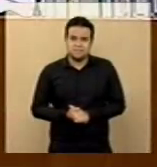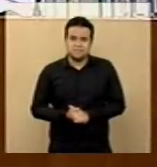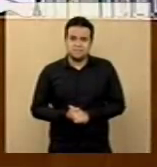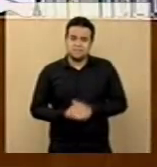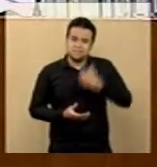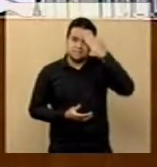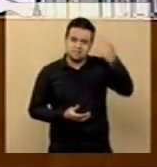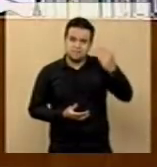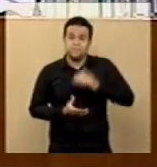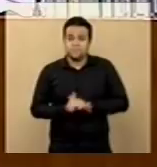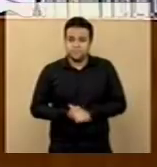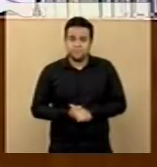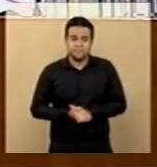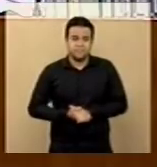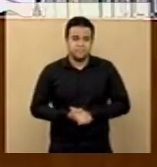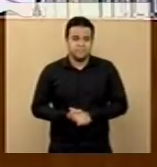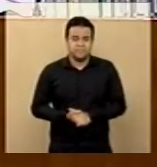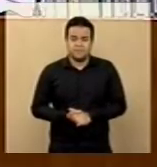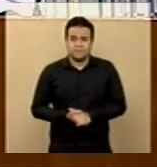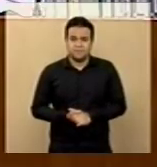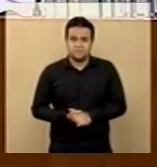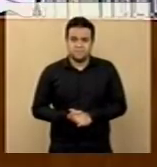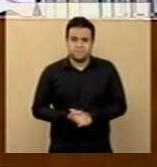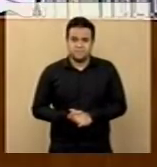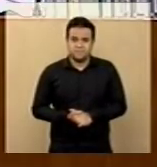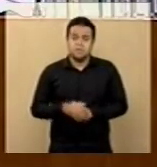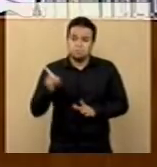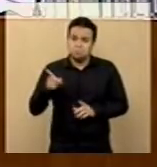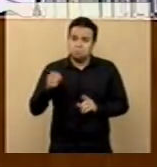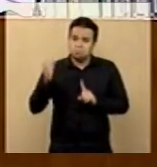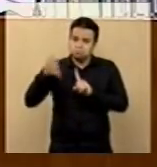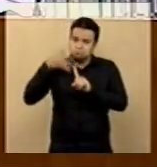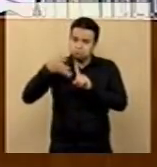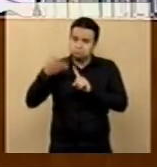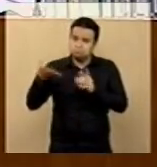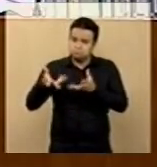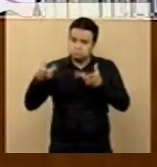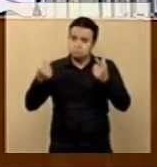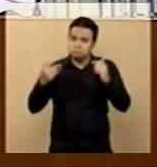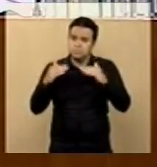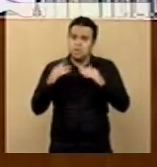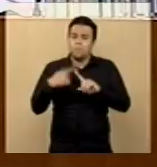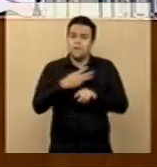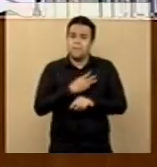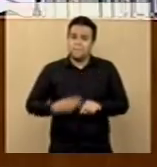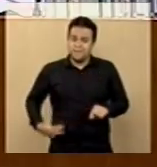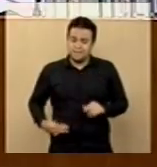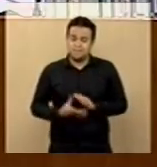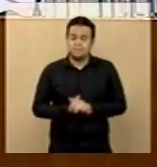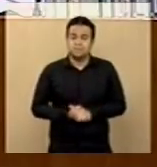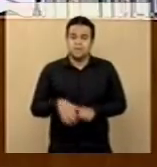Obrigada. Eu acho que o exemplo de Vossa Excelência é extremamente feliz, porque o ministro do Supremo Tribunal